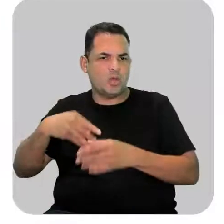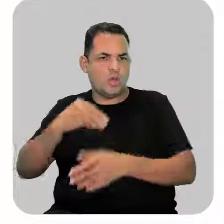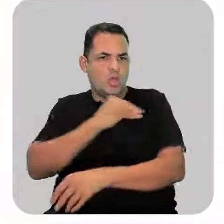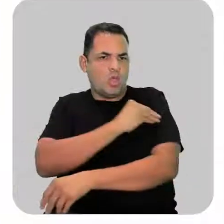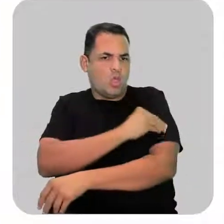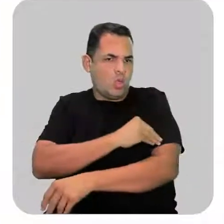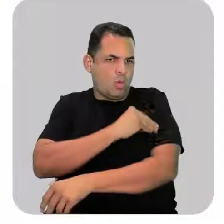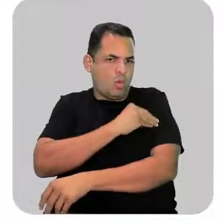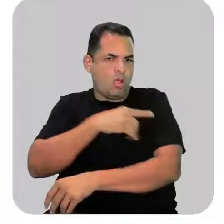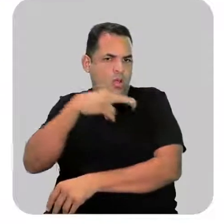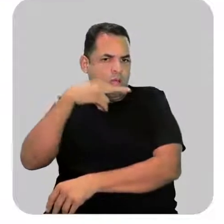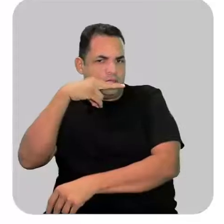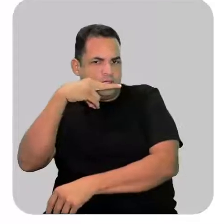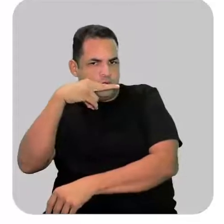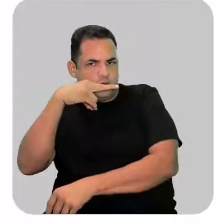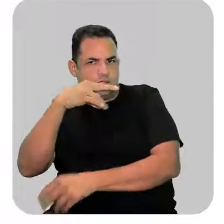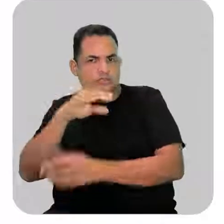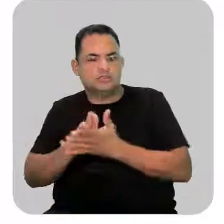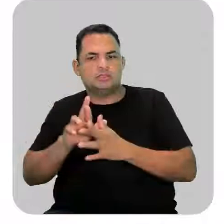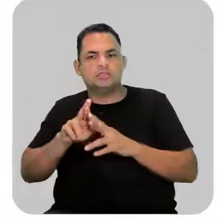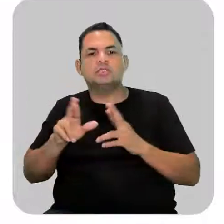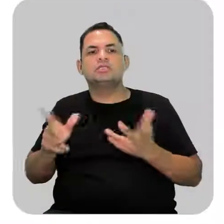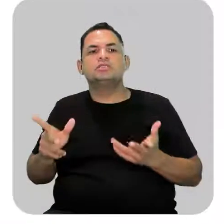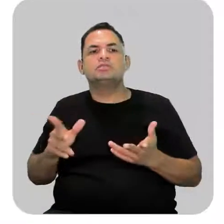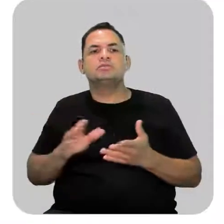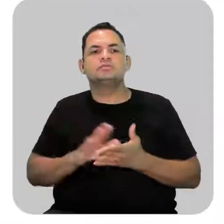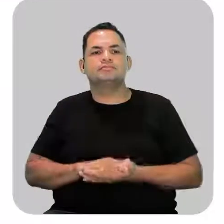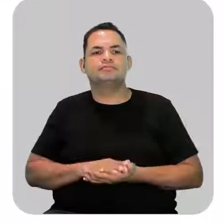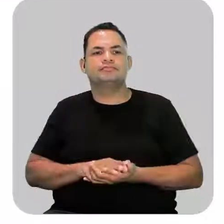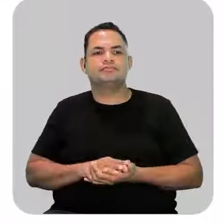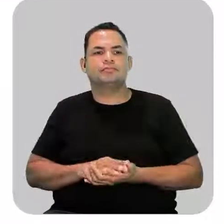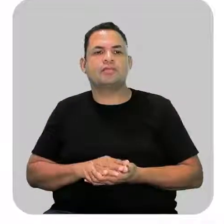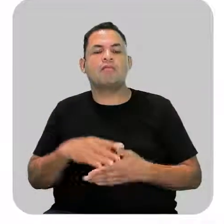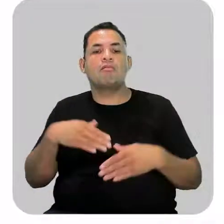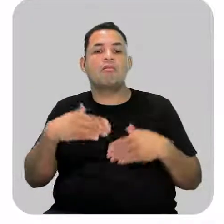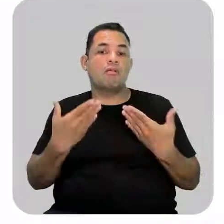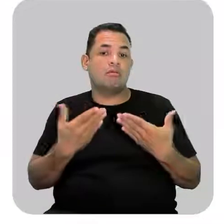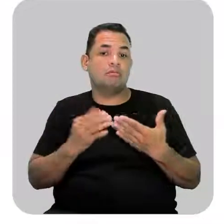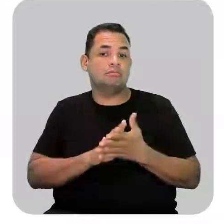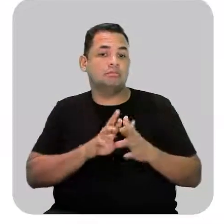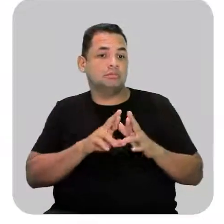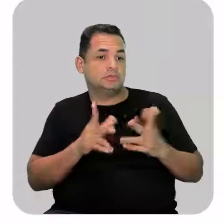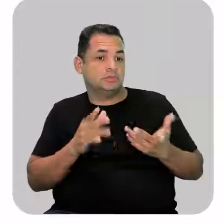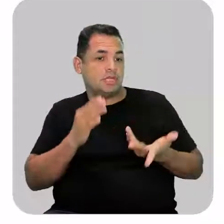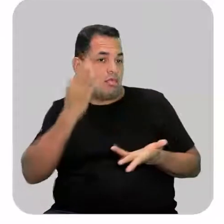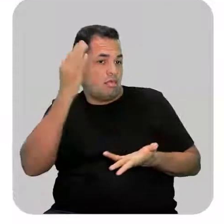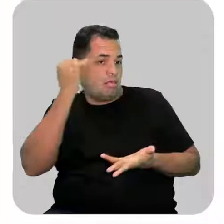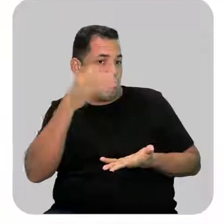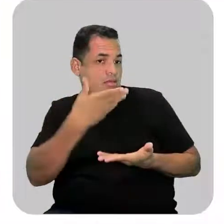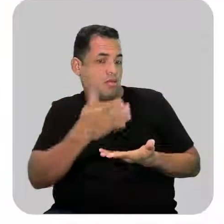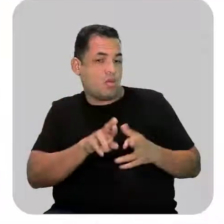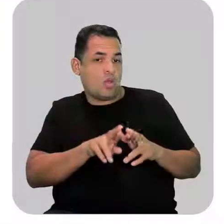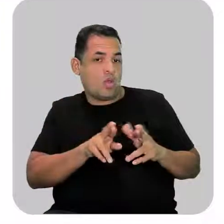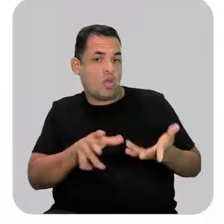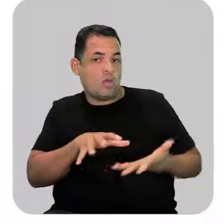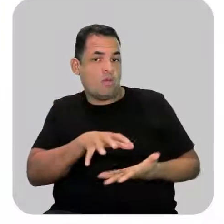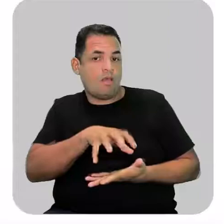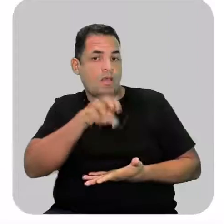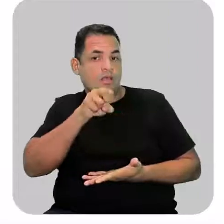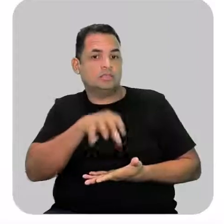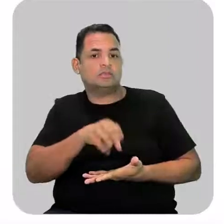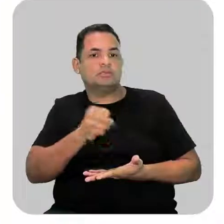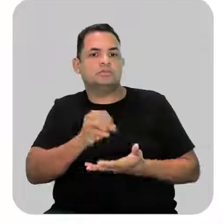essa distinção se caracteriza 2 pontos. Ele quer saber qual a diferença entre a